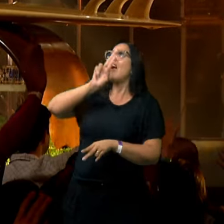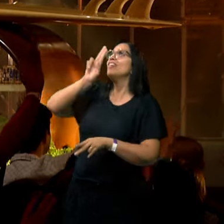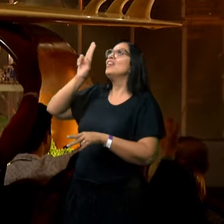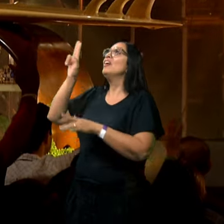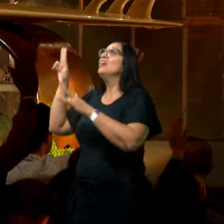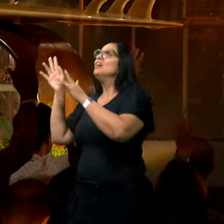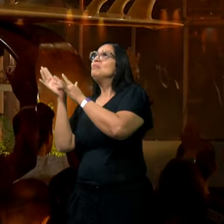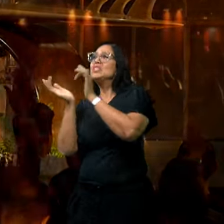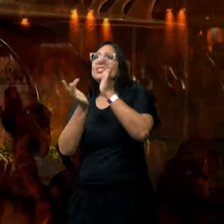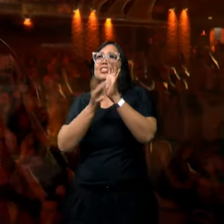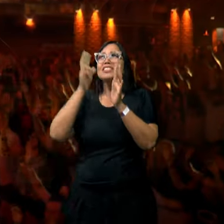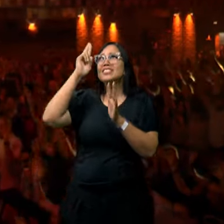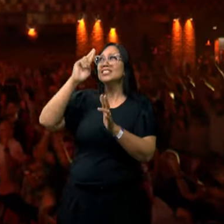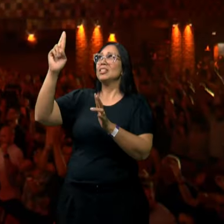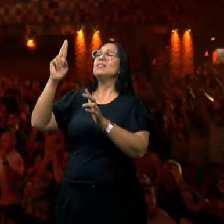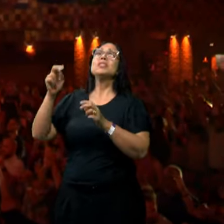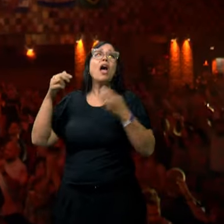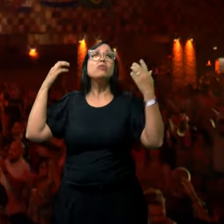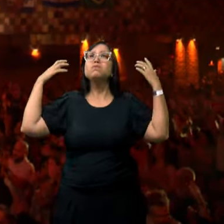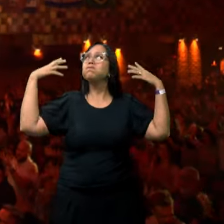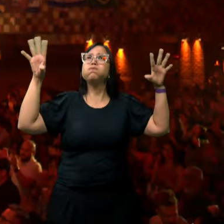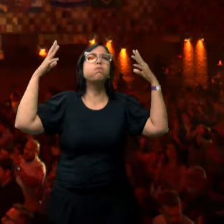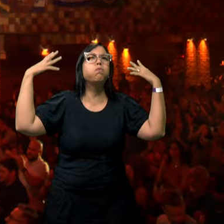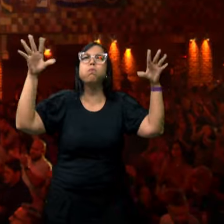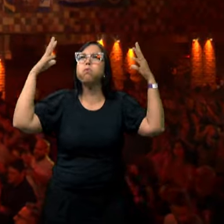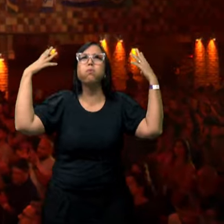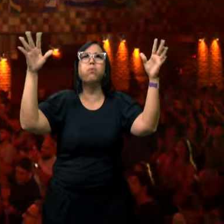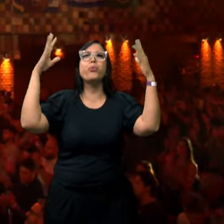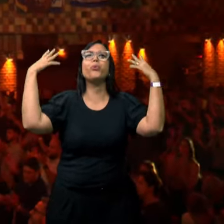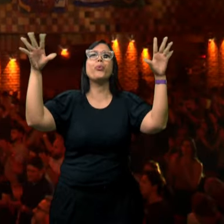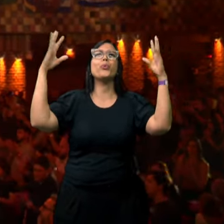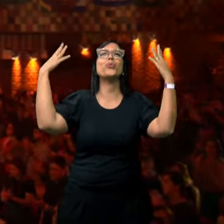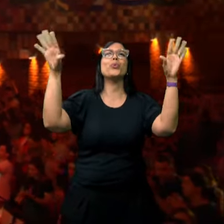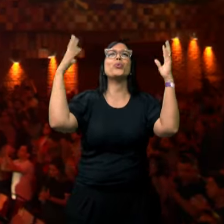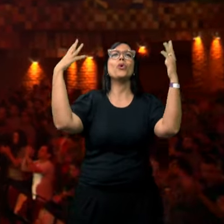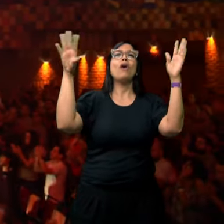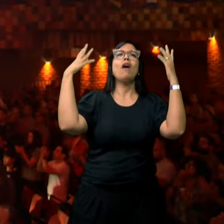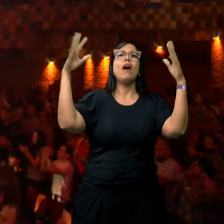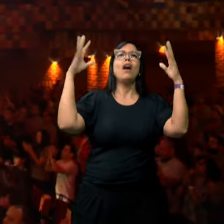Senhor Jesus, dê a sua melhor salva de palmas a Cristo.